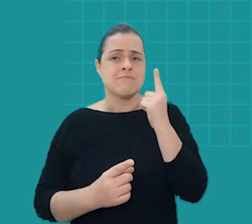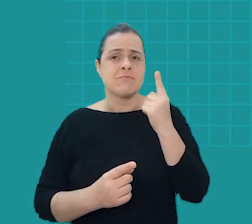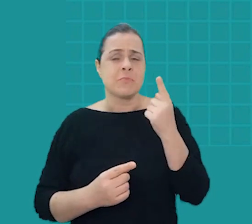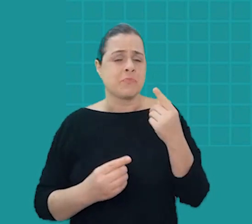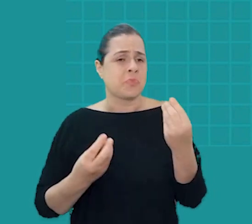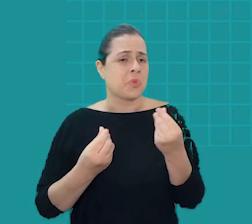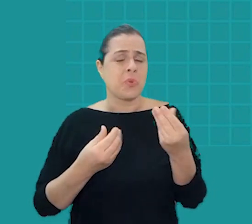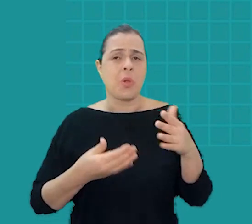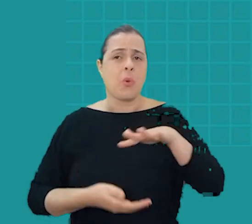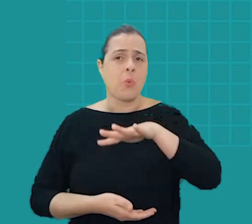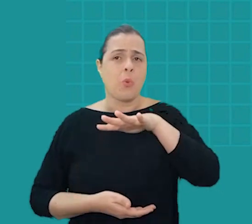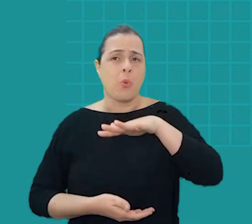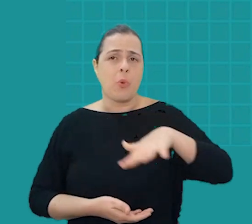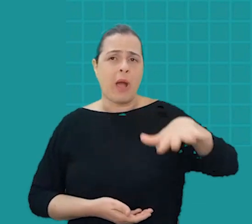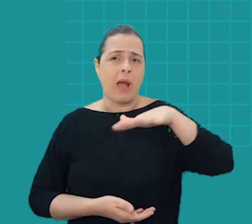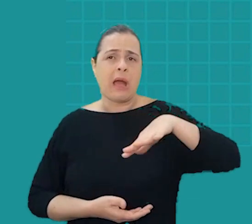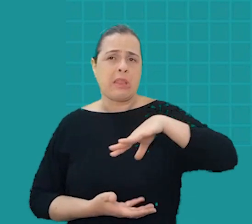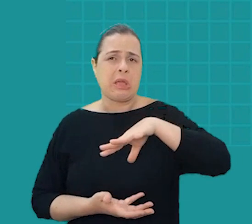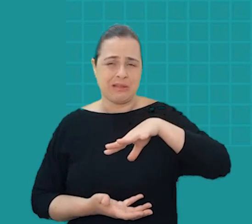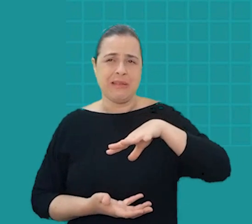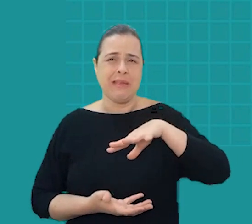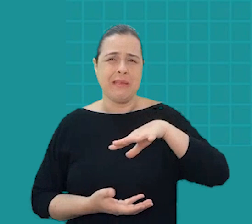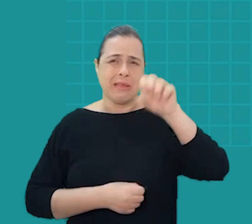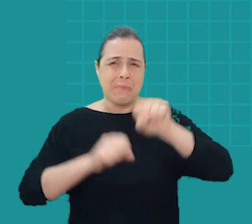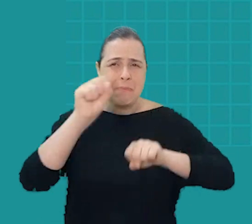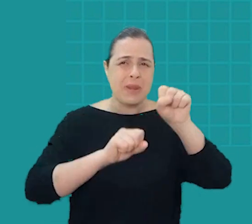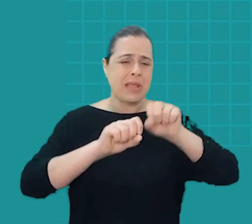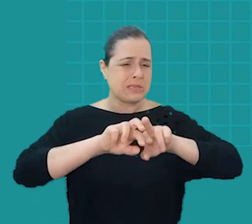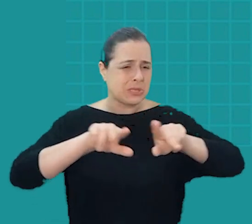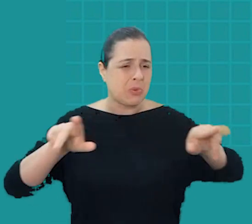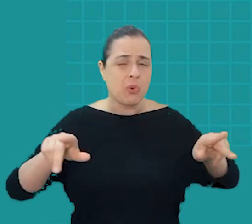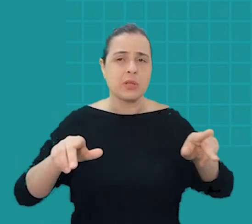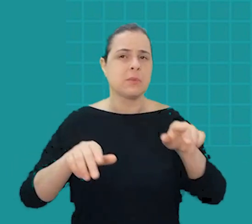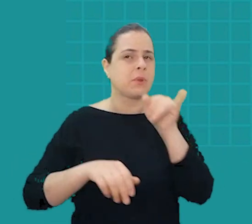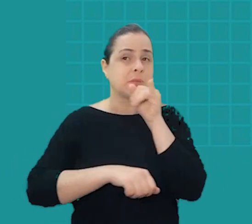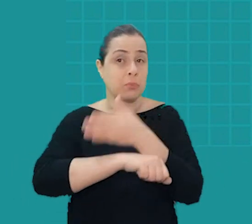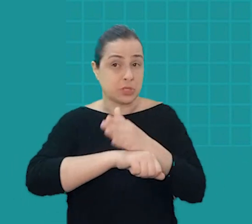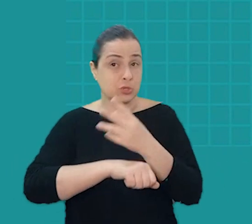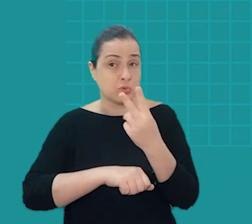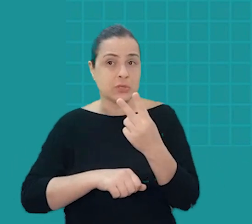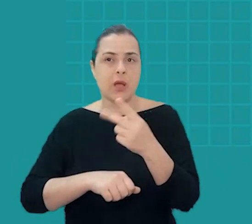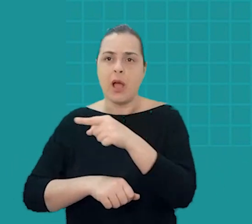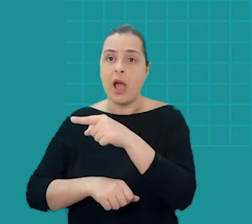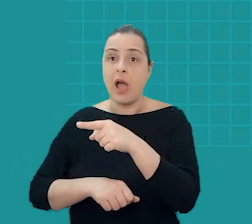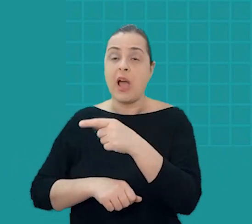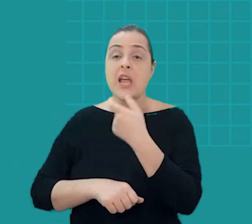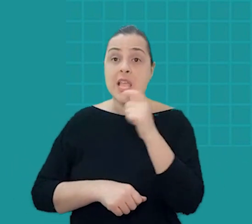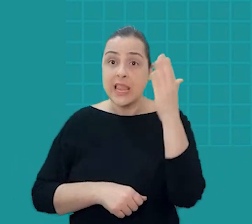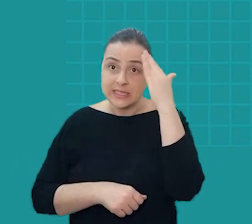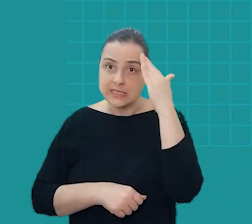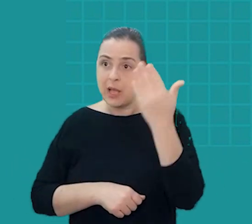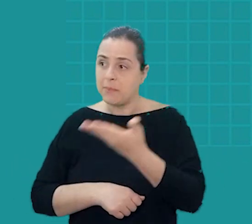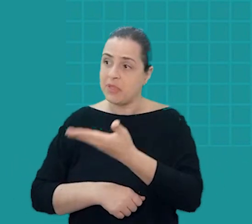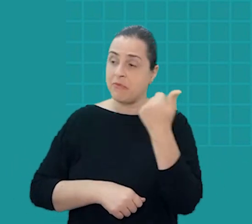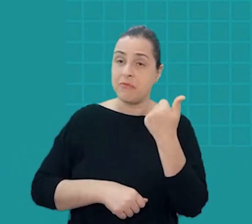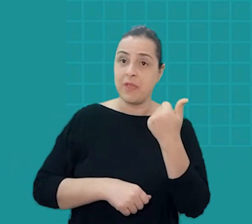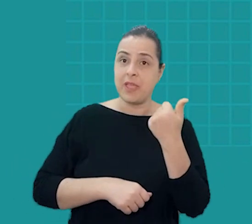falava, ó, Thierry não escuta, você pode mandar por e-mail? E estou esperando resposta das empresas até